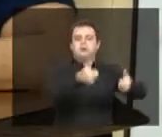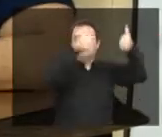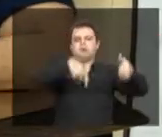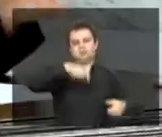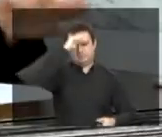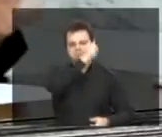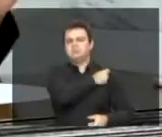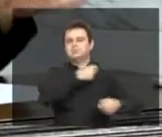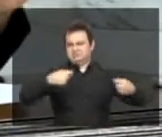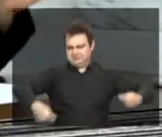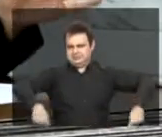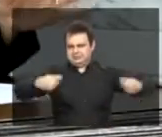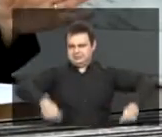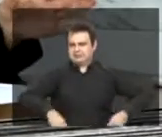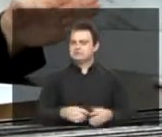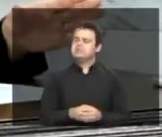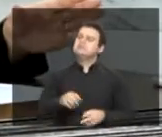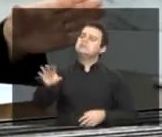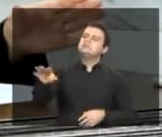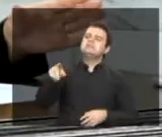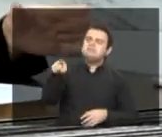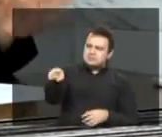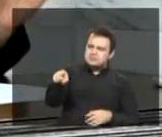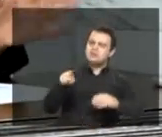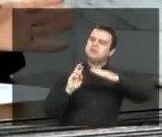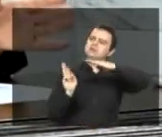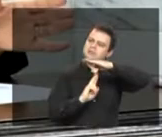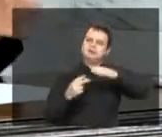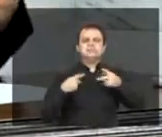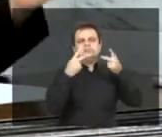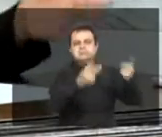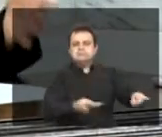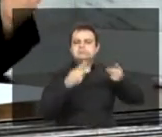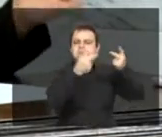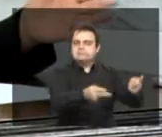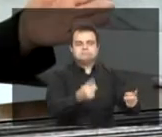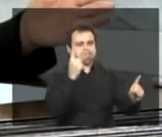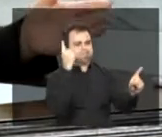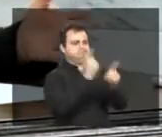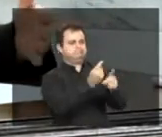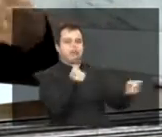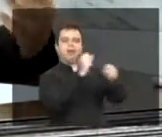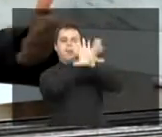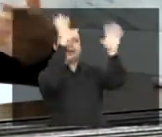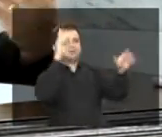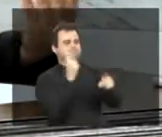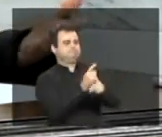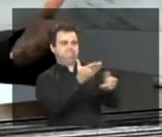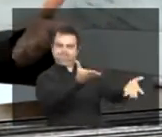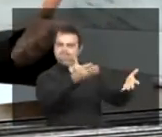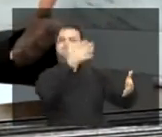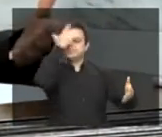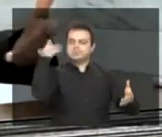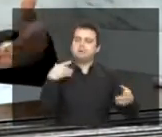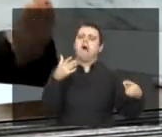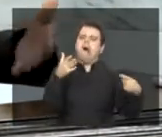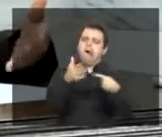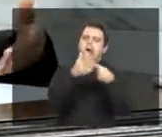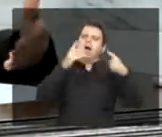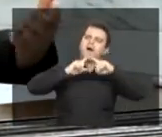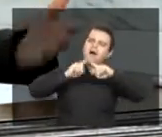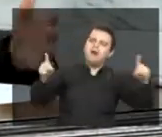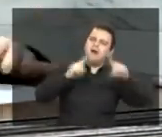Preto. Robson, e nessas visitas ao terminal, né, ficou bem nítido para você, para a sua equipe, que existem essas reclamações, né?